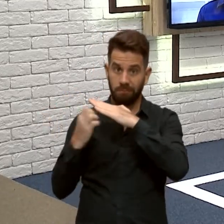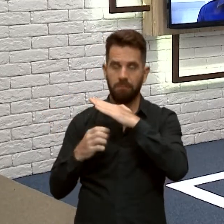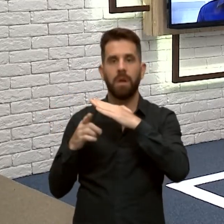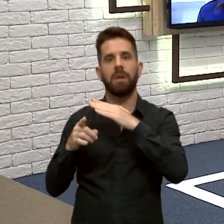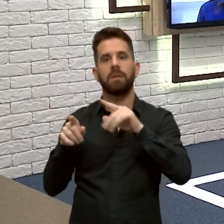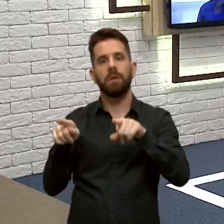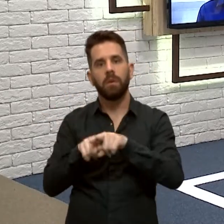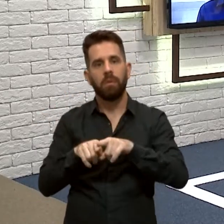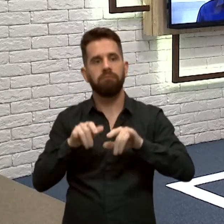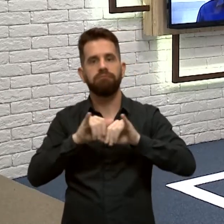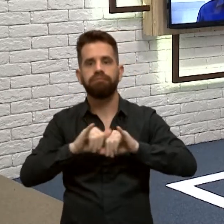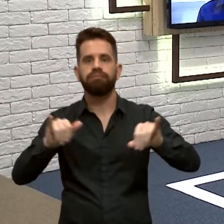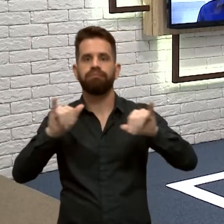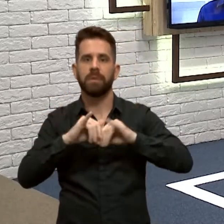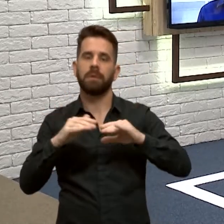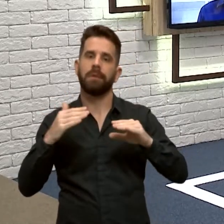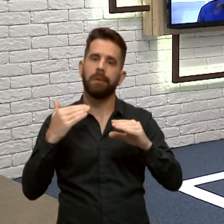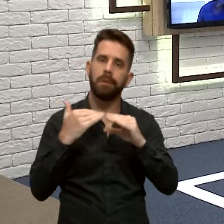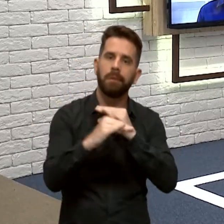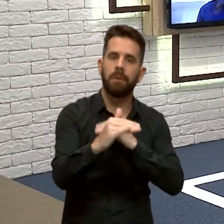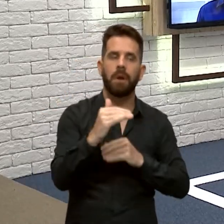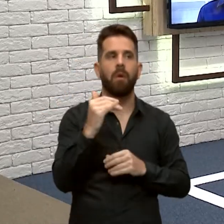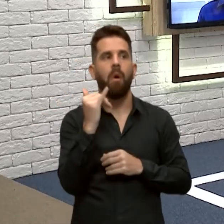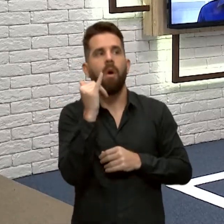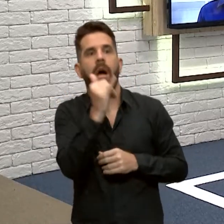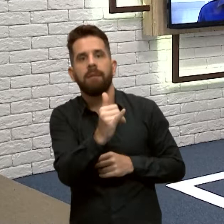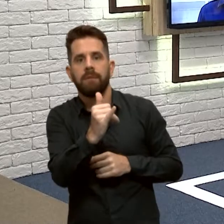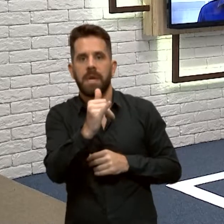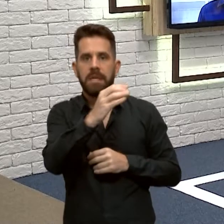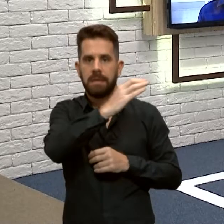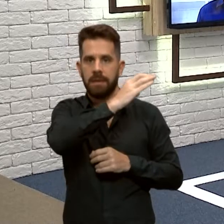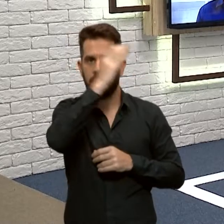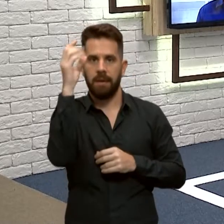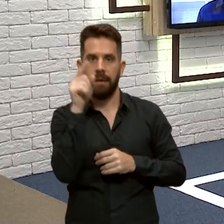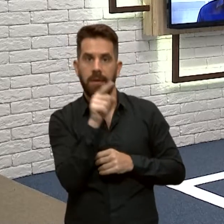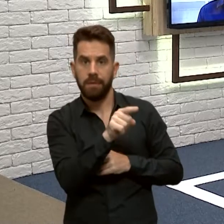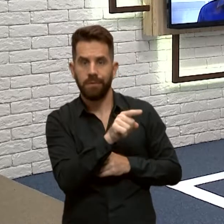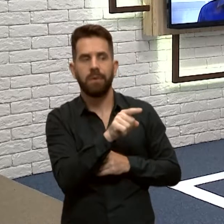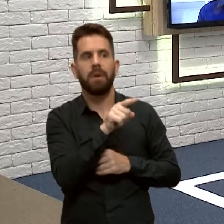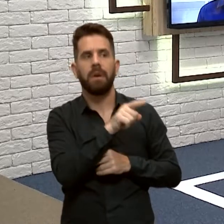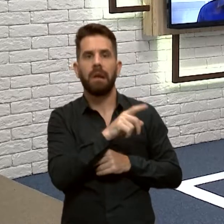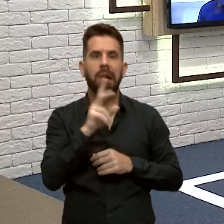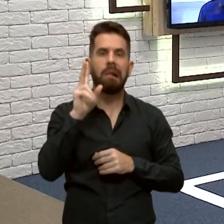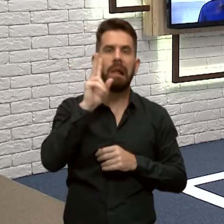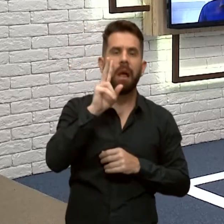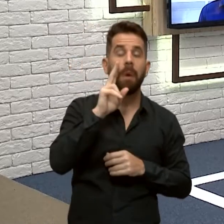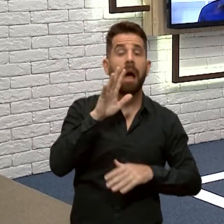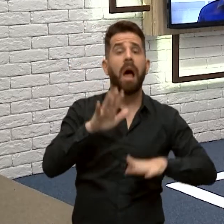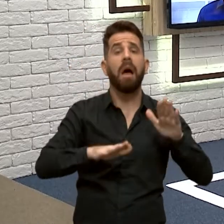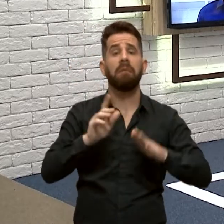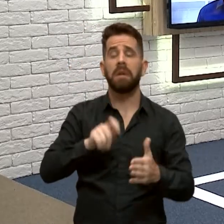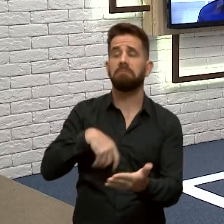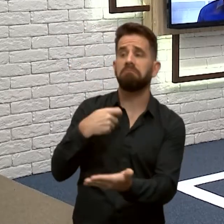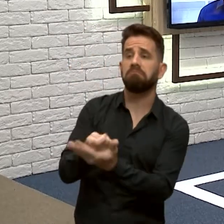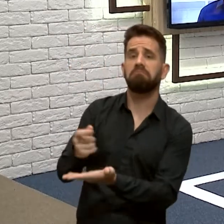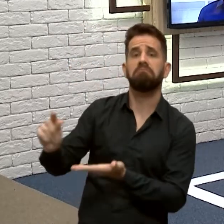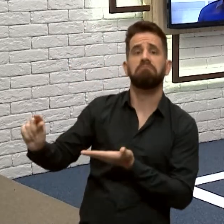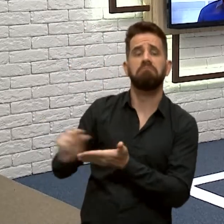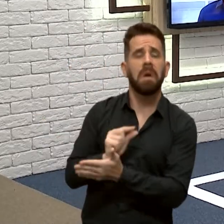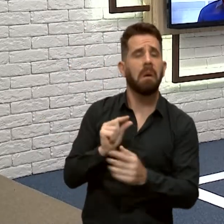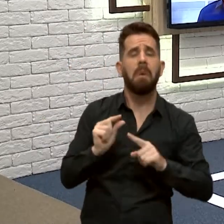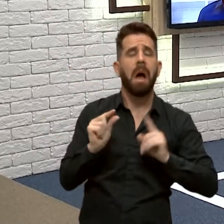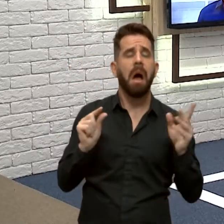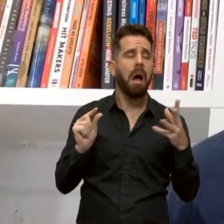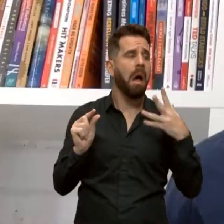que ele tem aquele crédito ali junto à empresa, porque, como você falou, às vezes tem cliente que esquece que tem um cashback ali, e